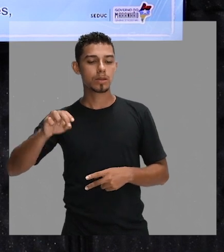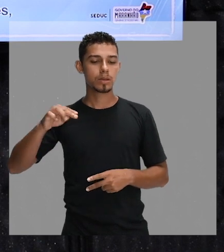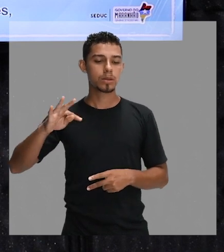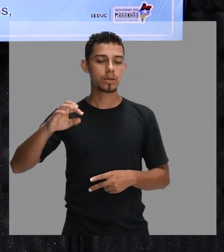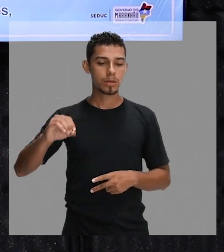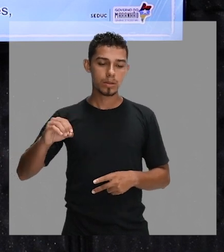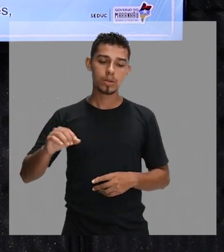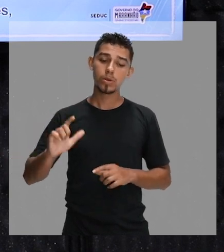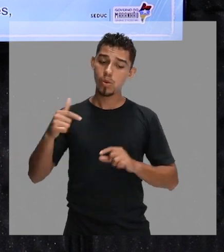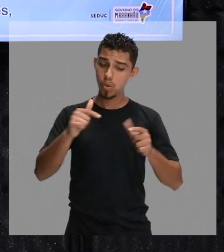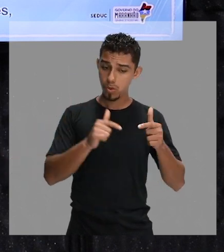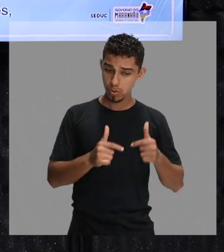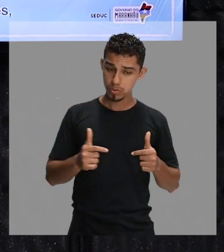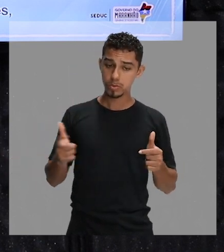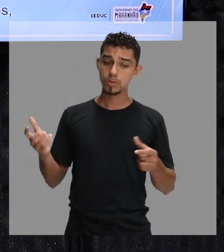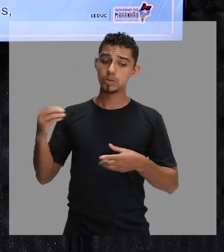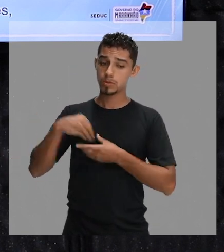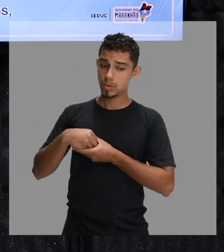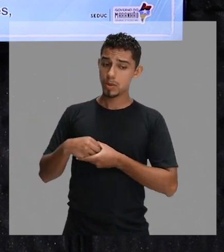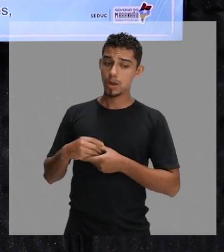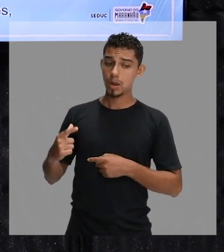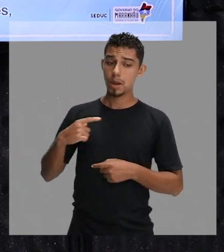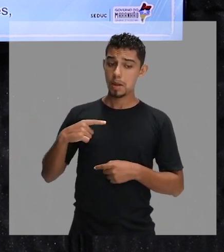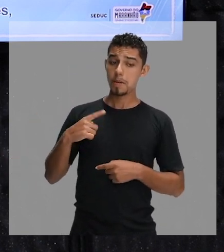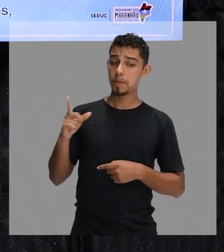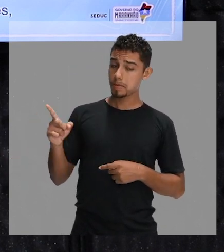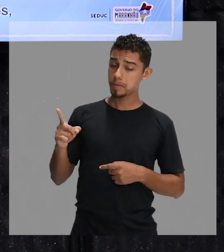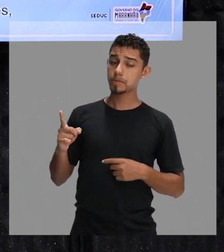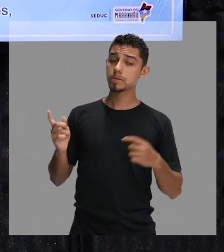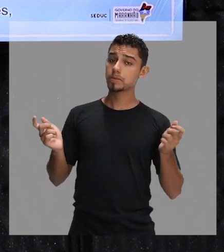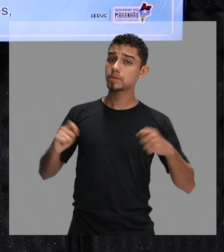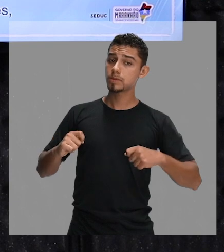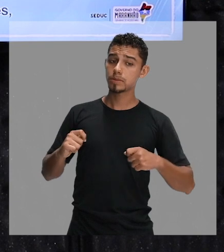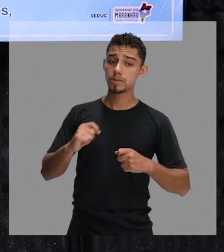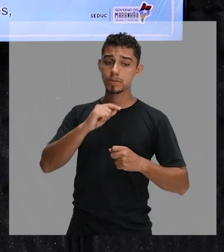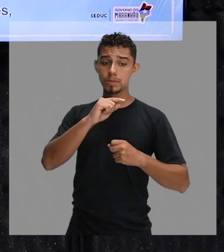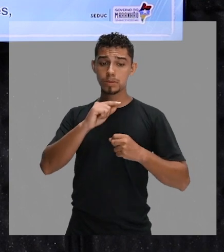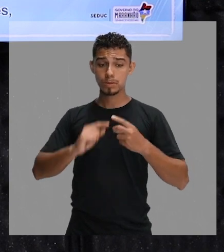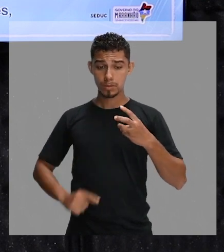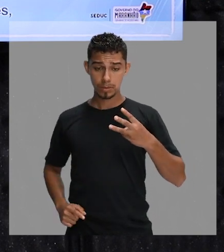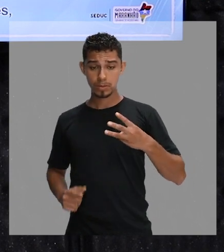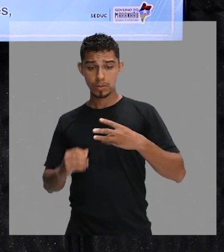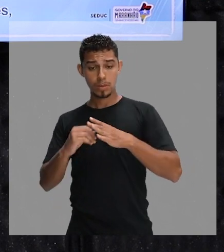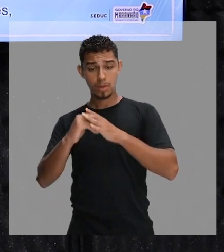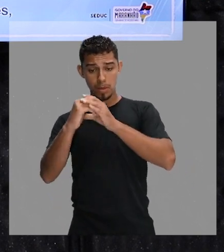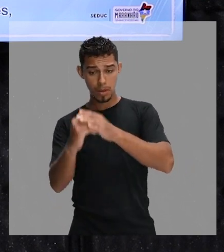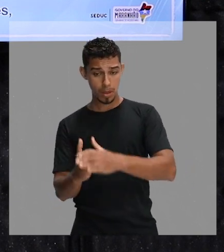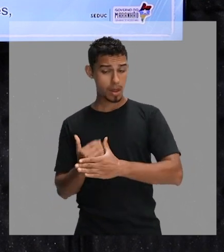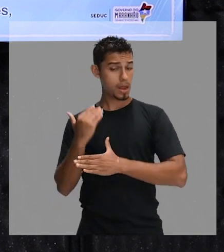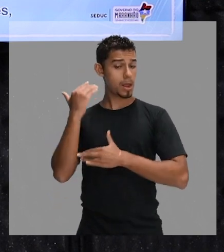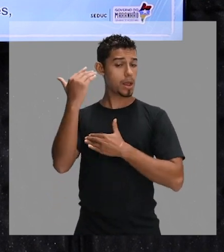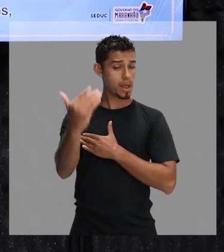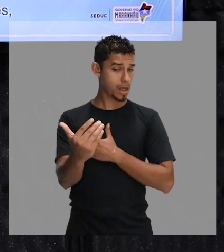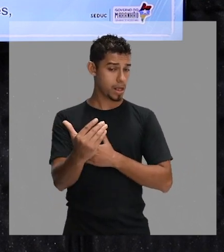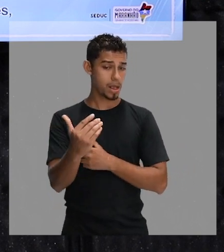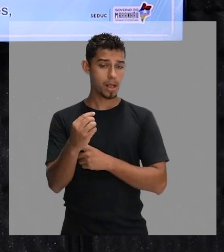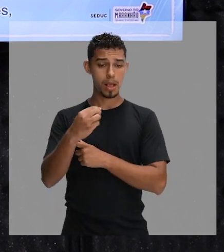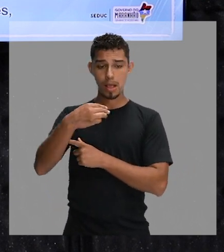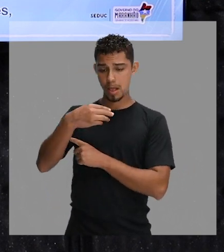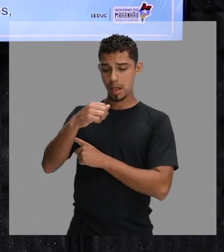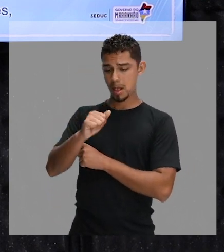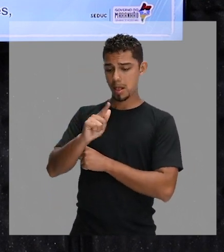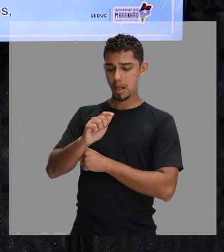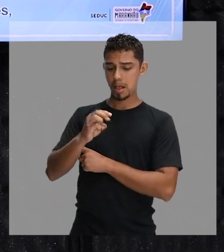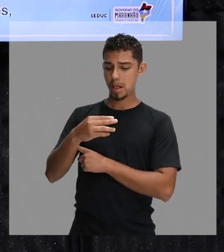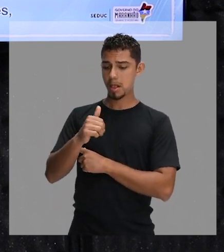extrusivas ou vulcânicas são aquelas em que o magma se solidifica na parte externa da Terra. Então, o magma ele é jogado para